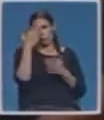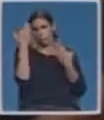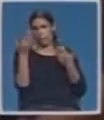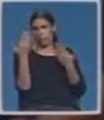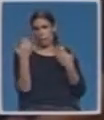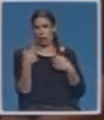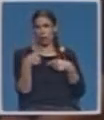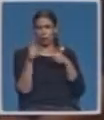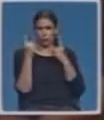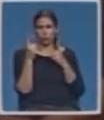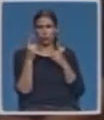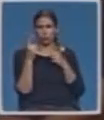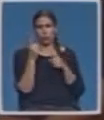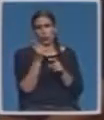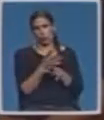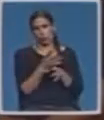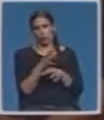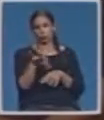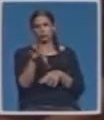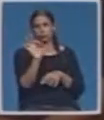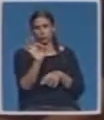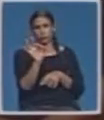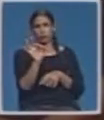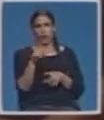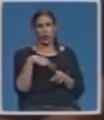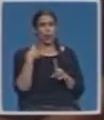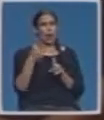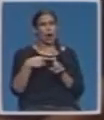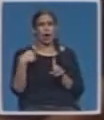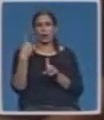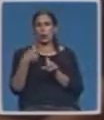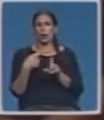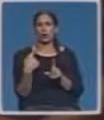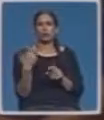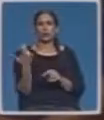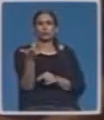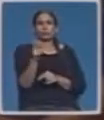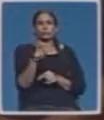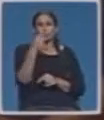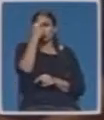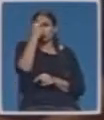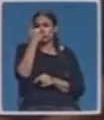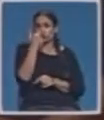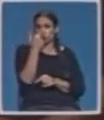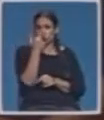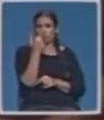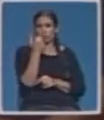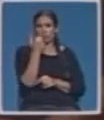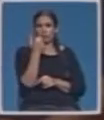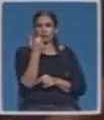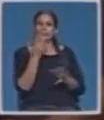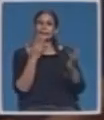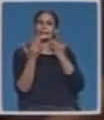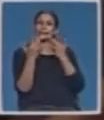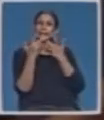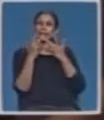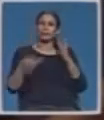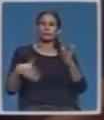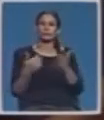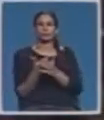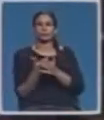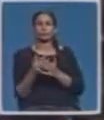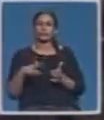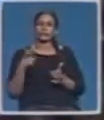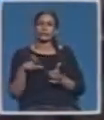e selecionar todos os anos um acontecimento da nossa história para o encenar e enriquecer a cultura da nossa